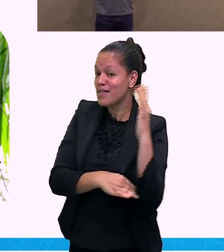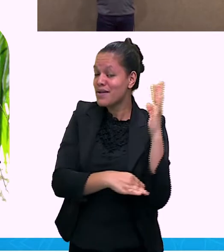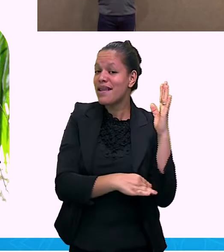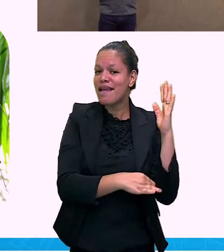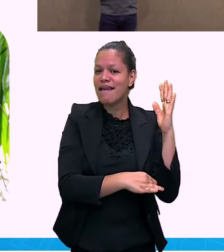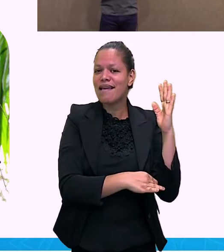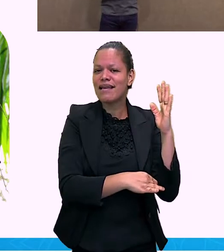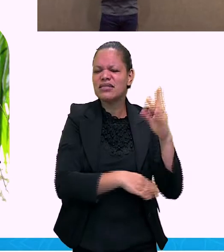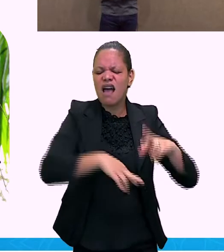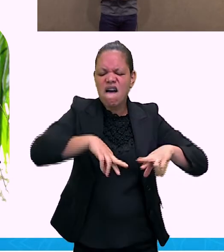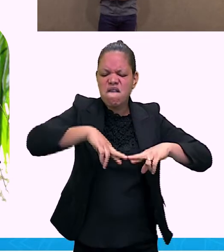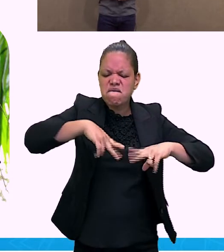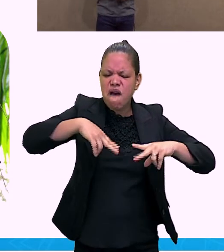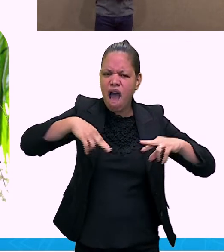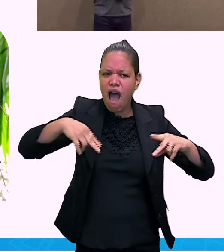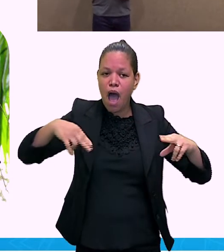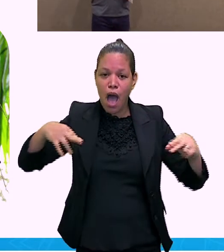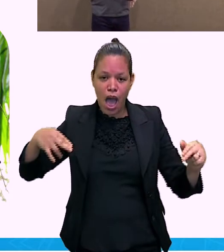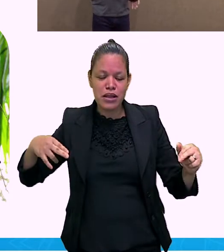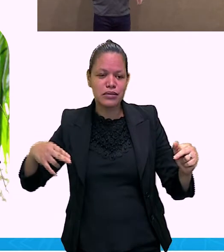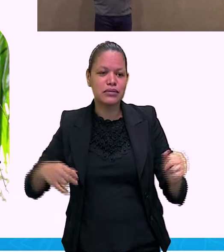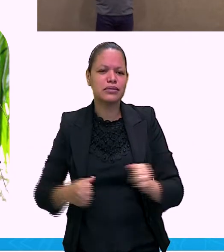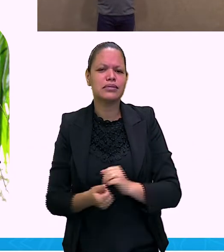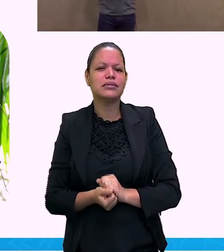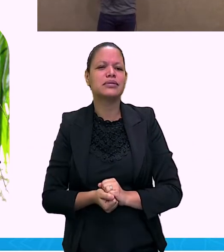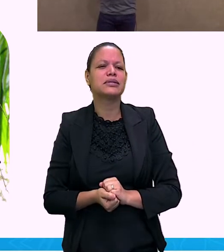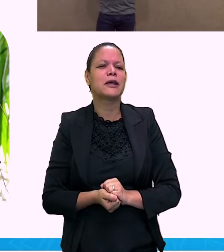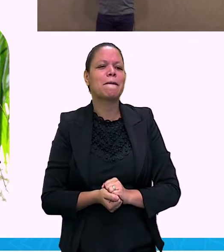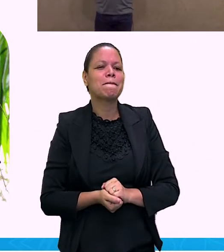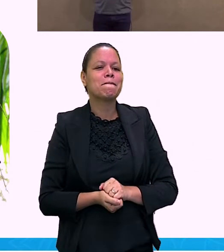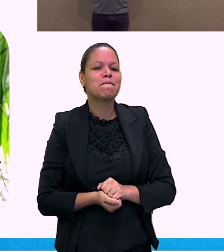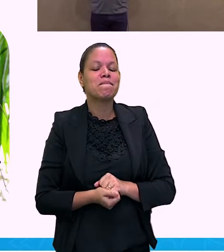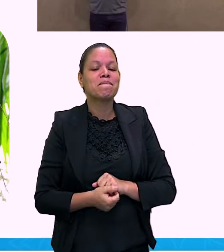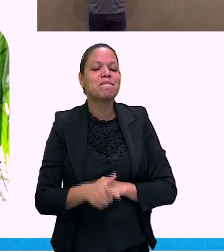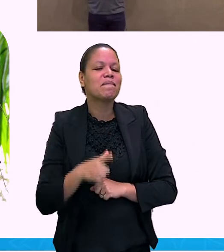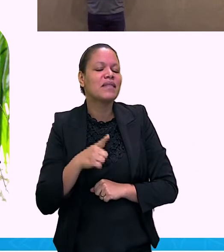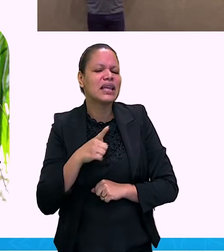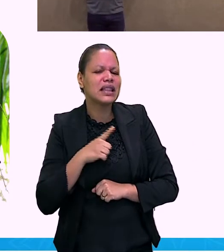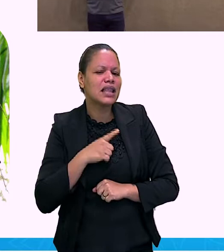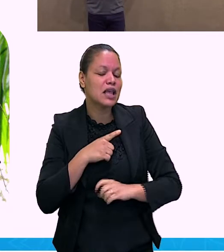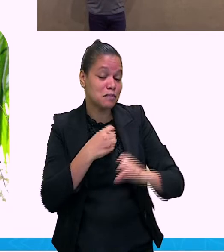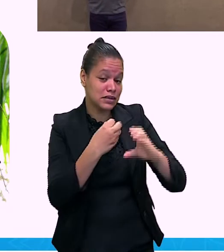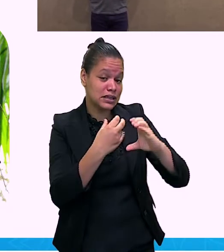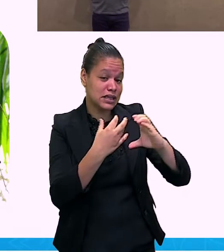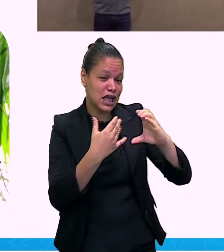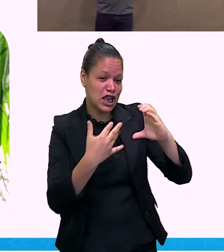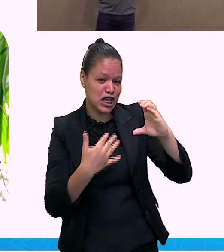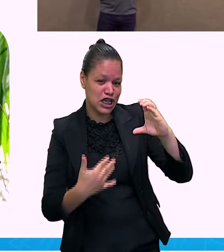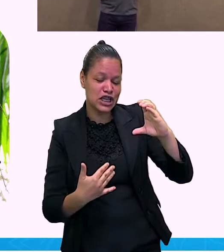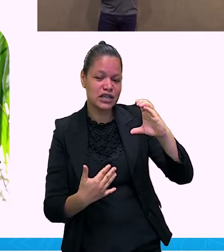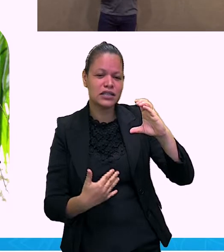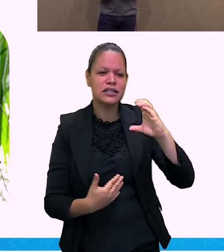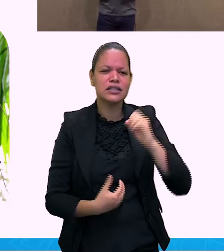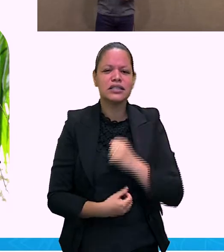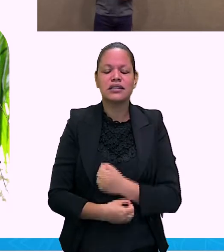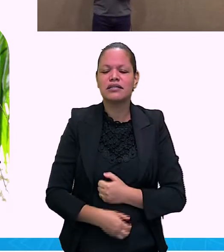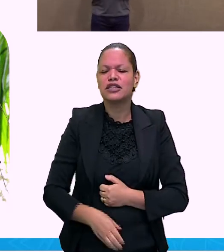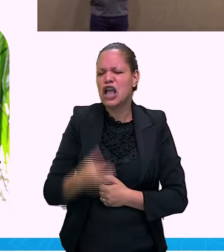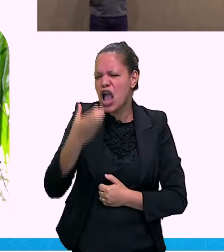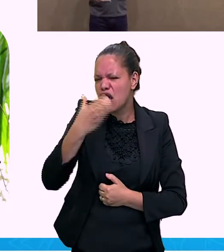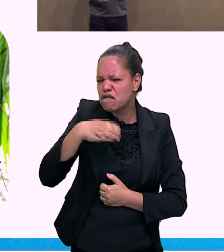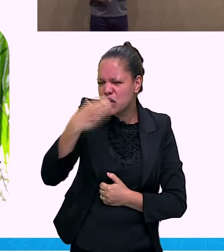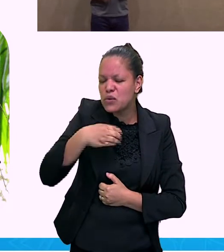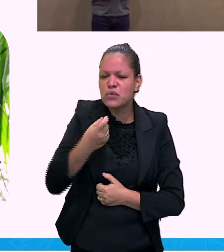né? Como a gente faz no dia a dia. Então, é baseada nessa cultura indígena. Baseada também na mandioca